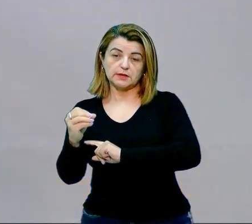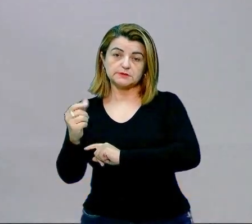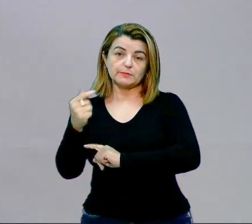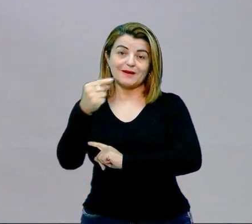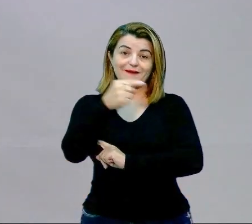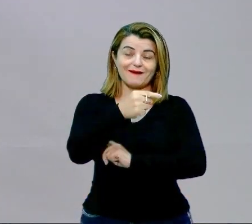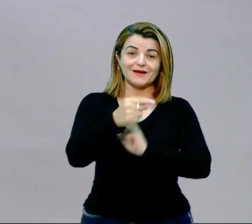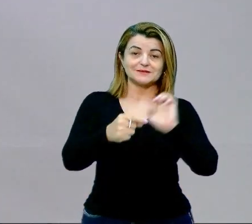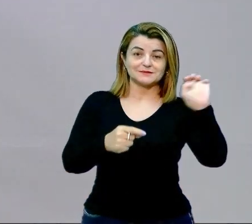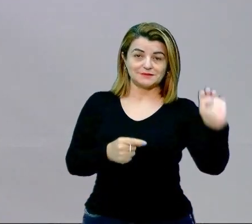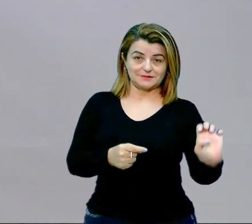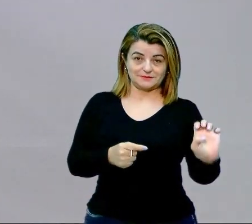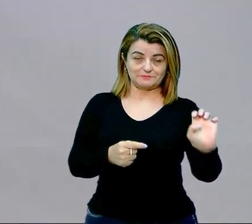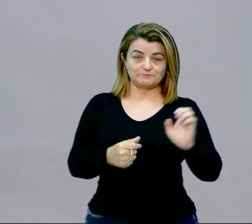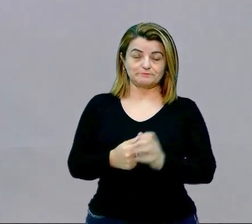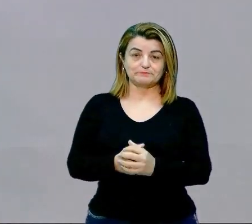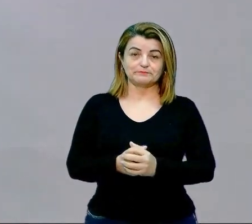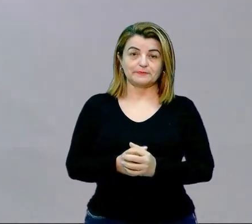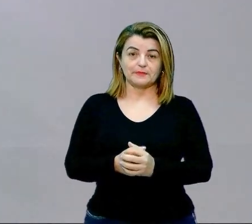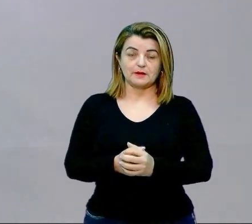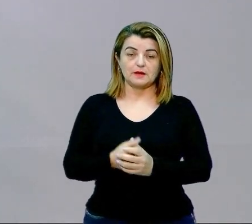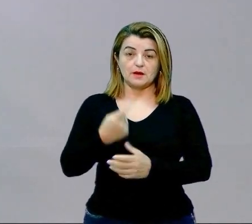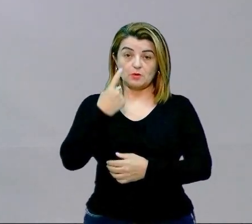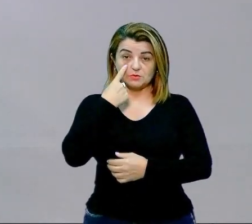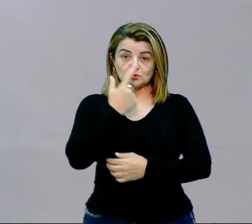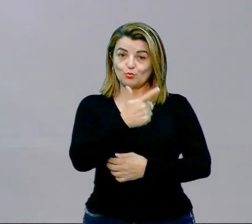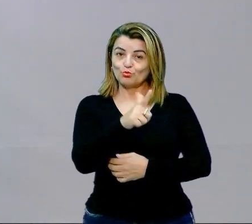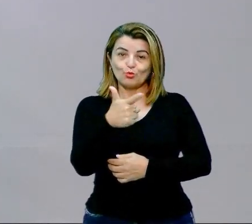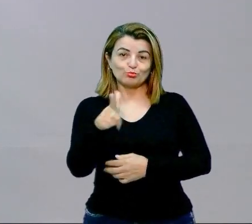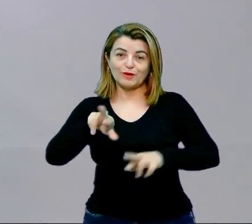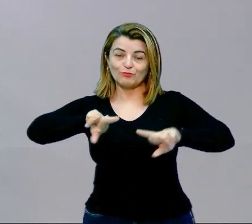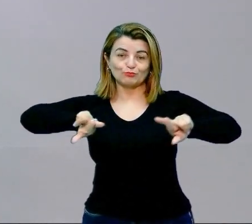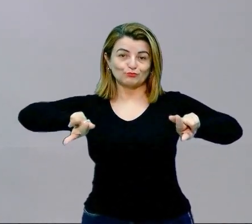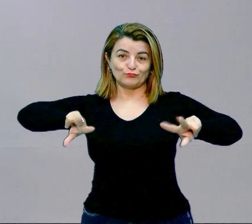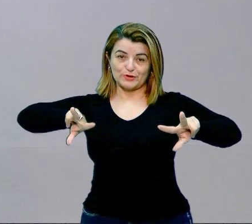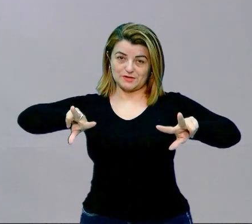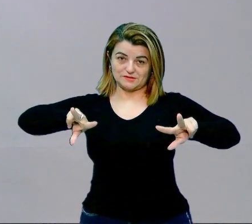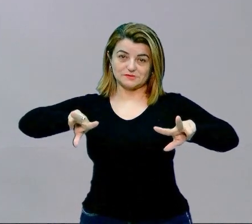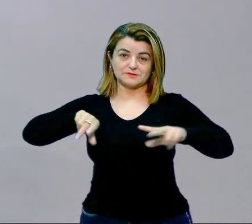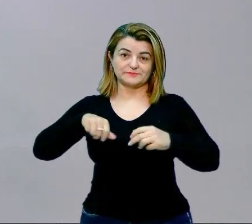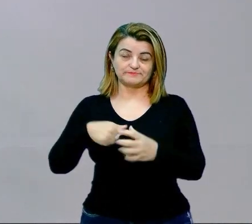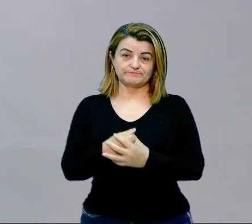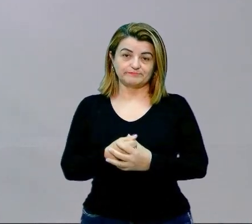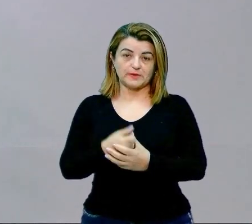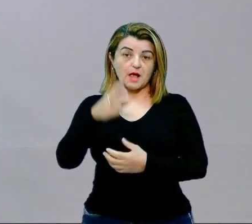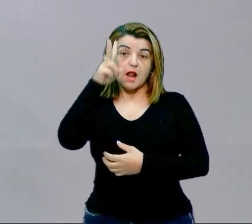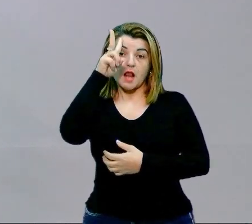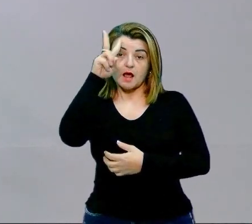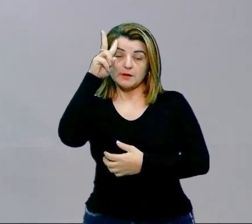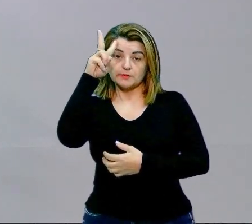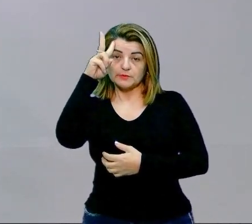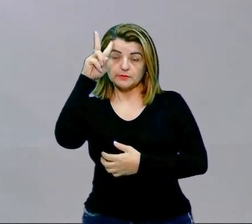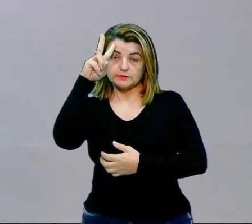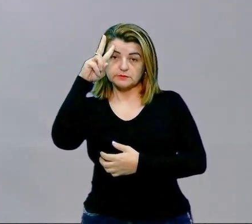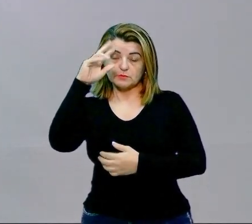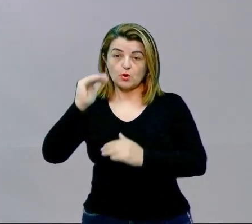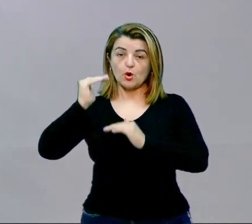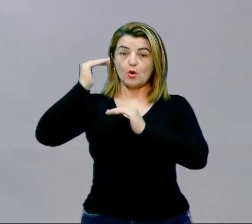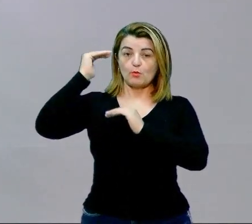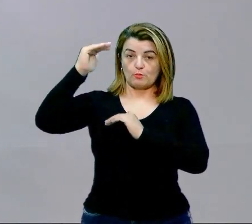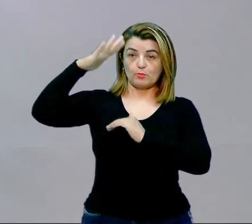pode observar que não tem uma diferença, tá? Lembrando, por